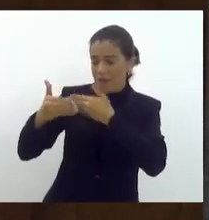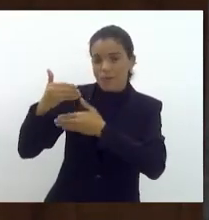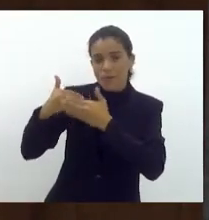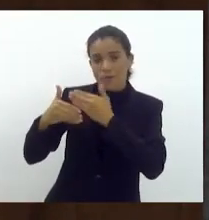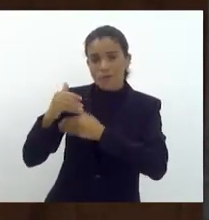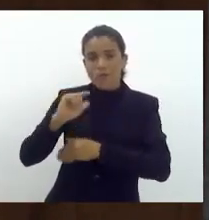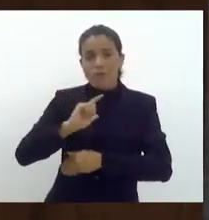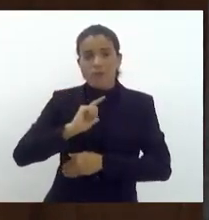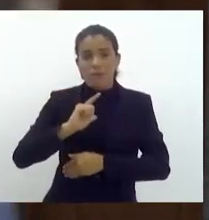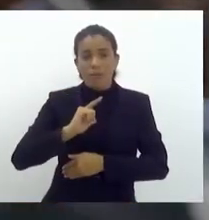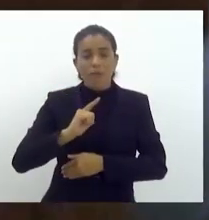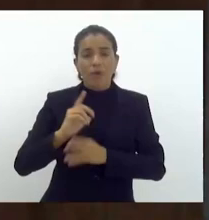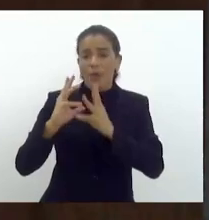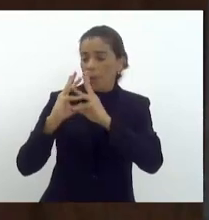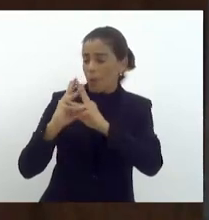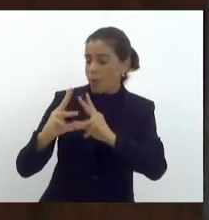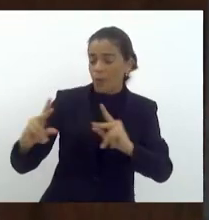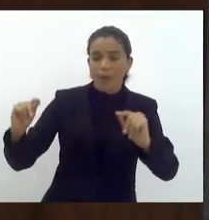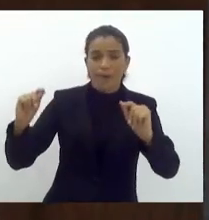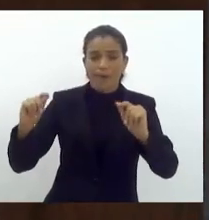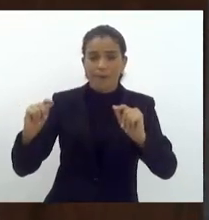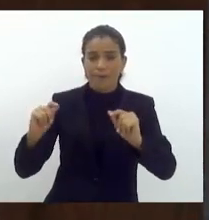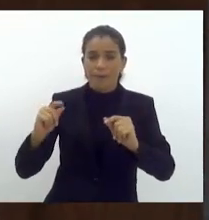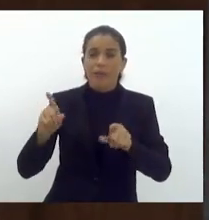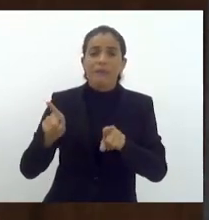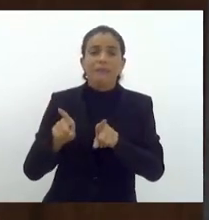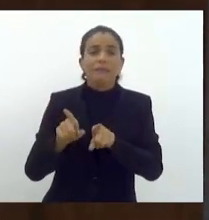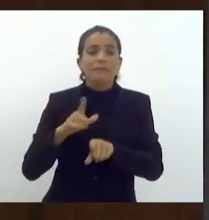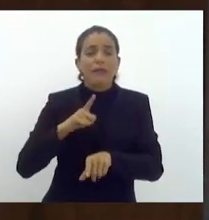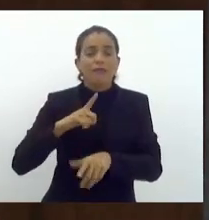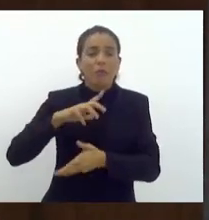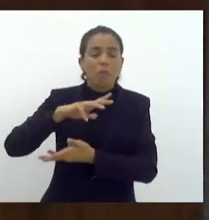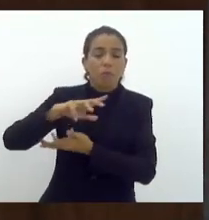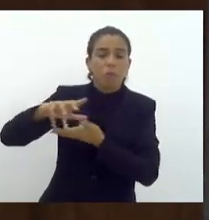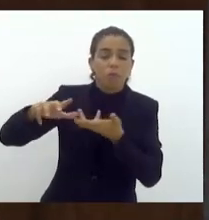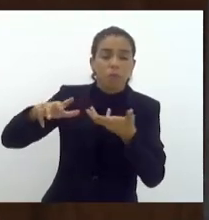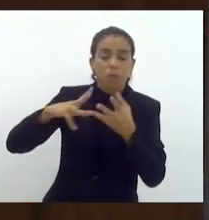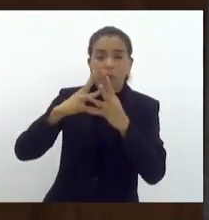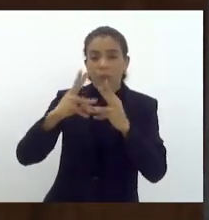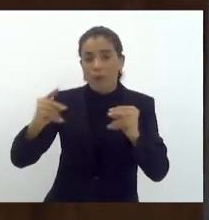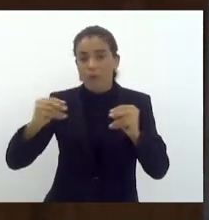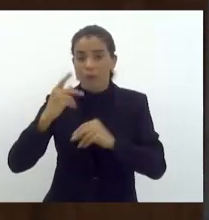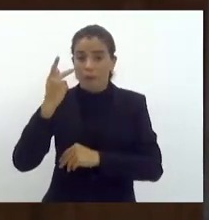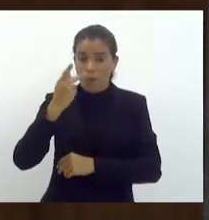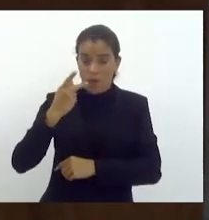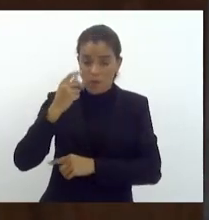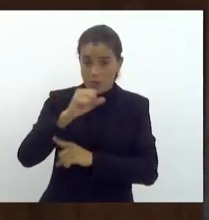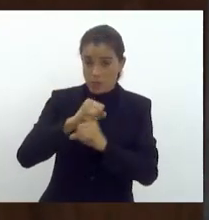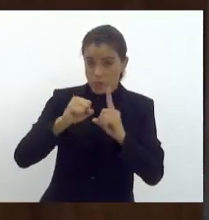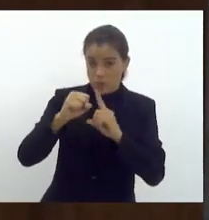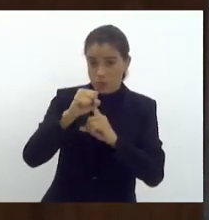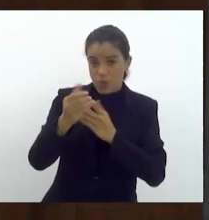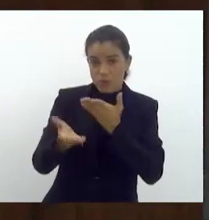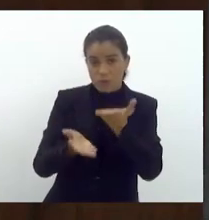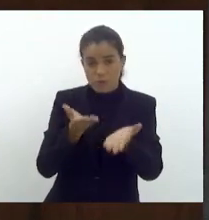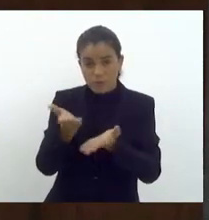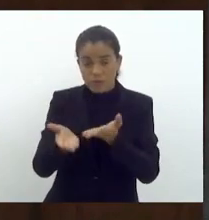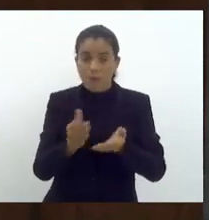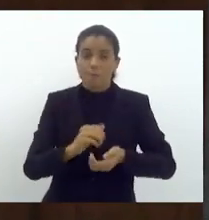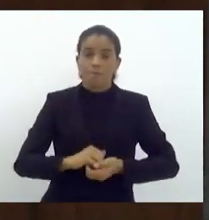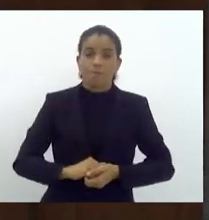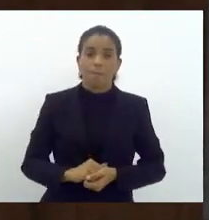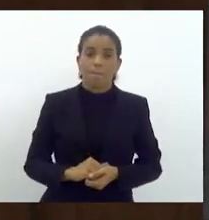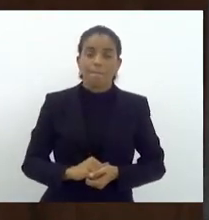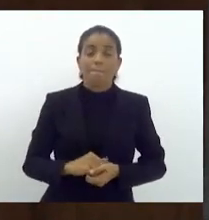uma desconstrução um desmantelamento da política sócio assistencial no Brasil inteiro